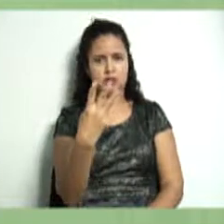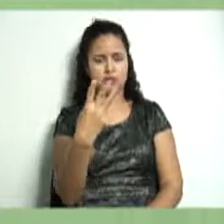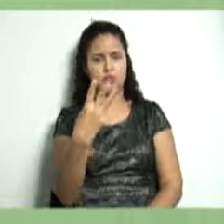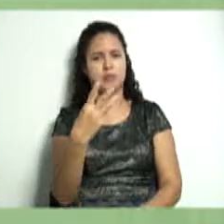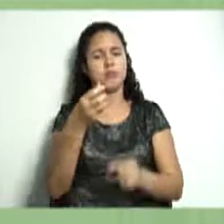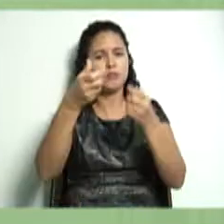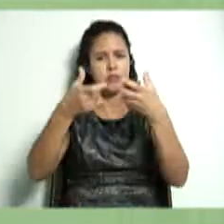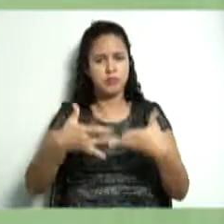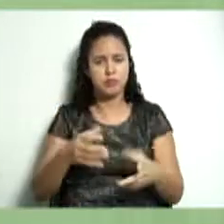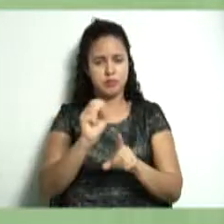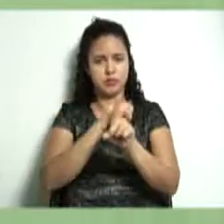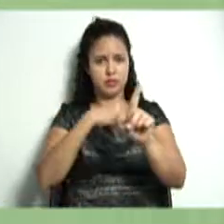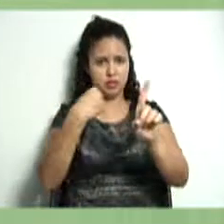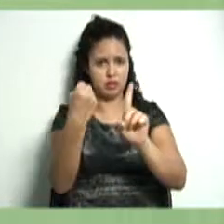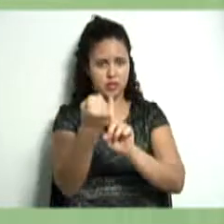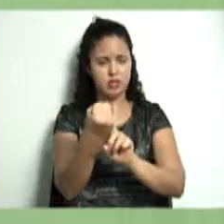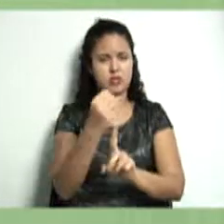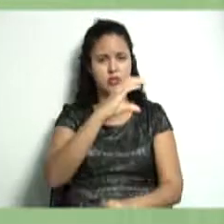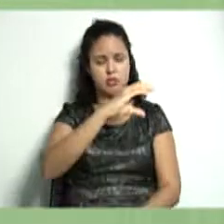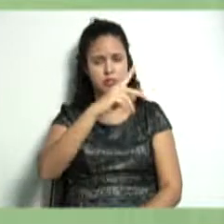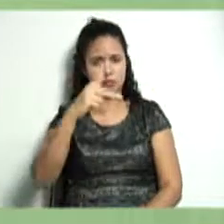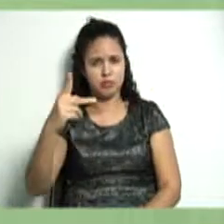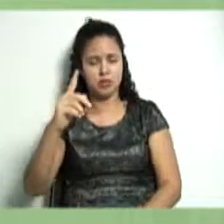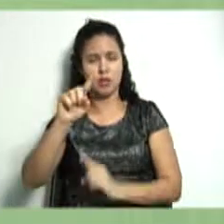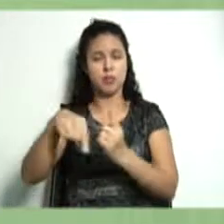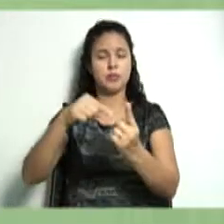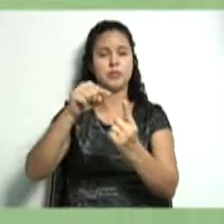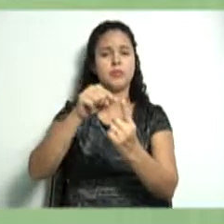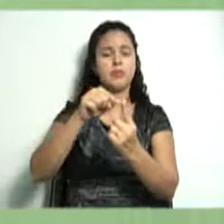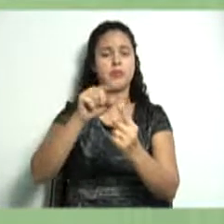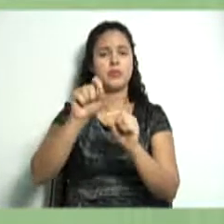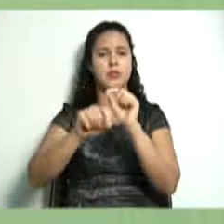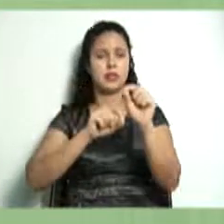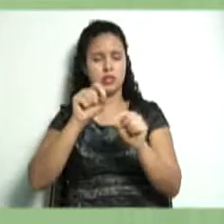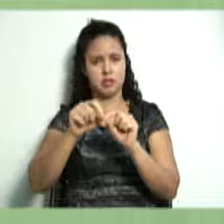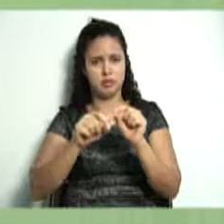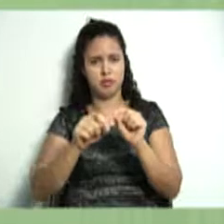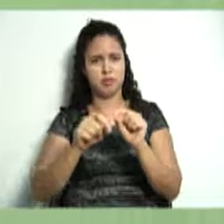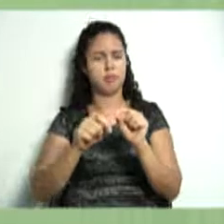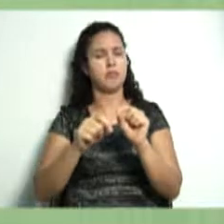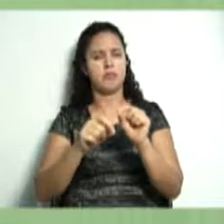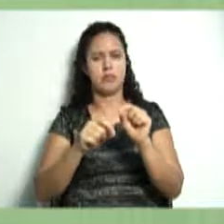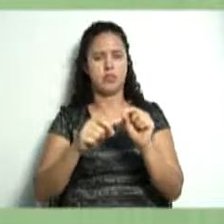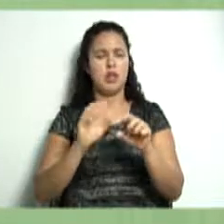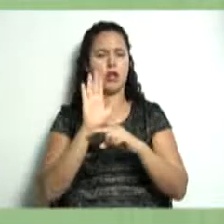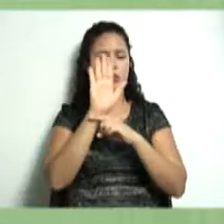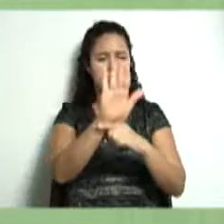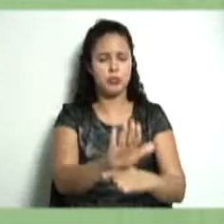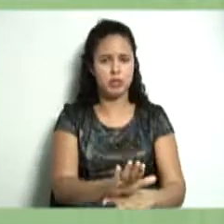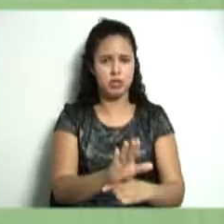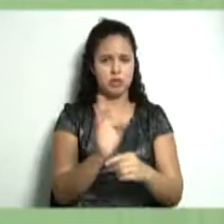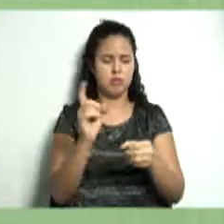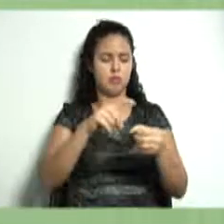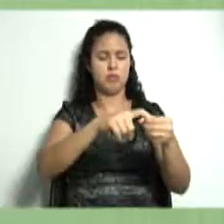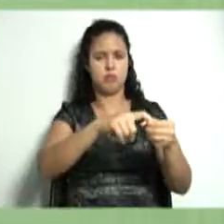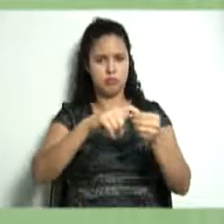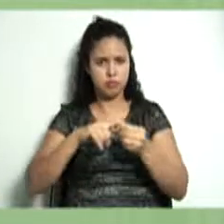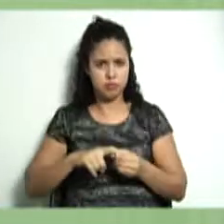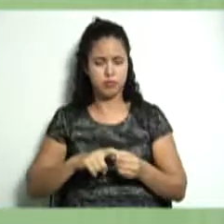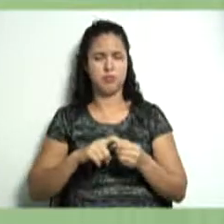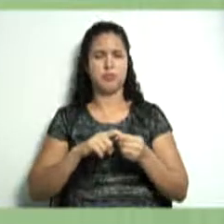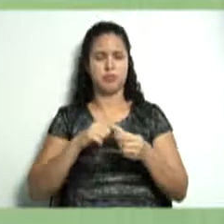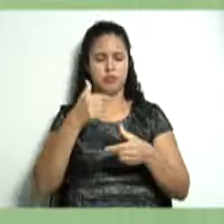sociedades cooperativas têm por finalidade a prestação de serviços aos associados